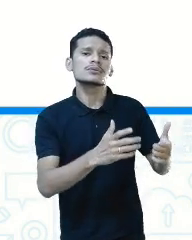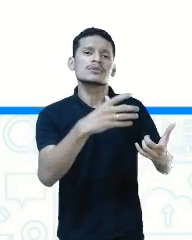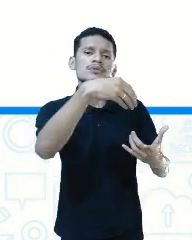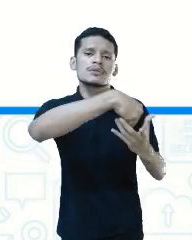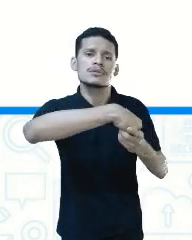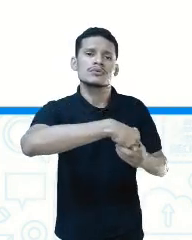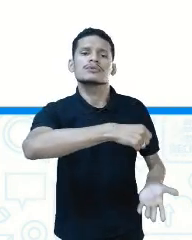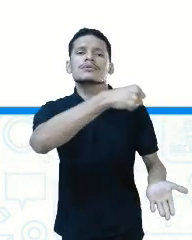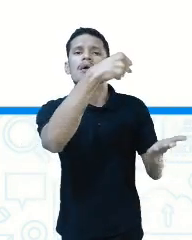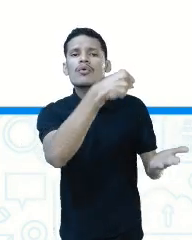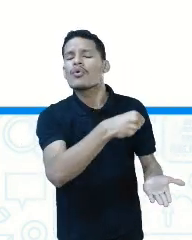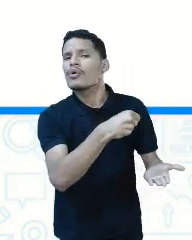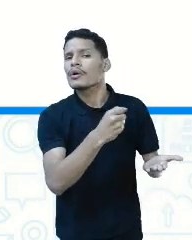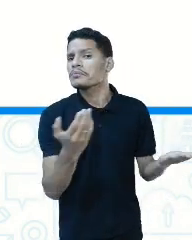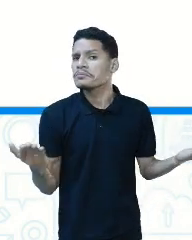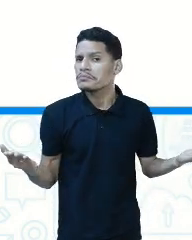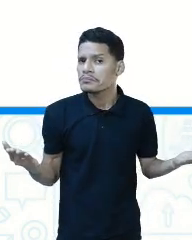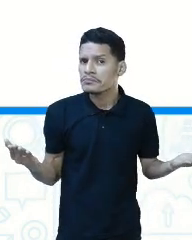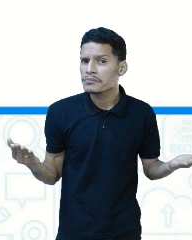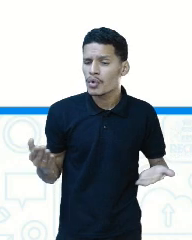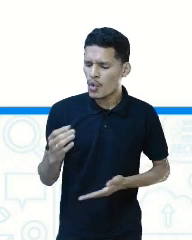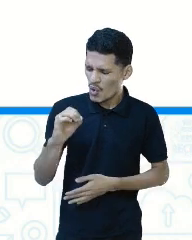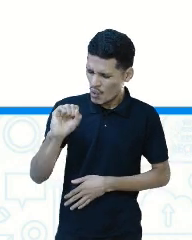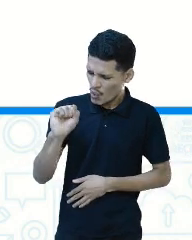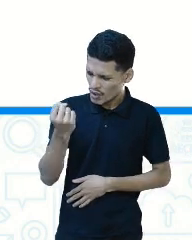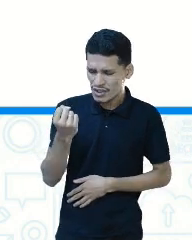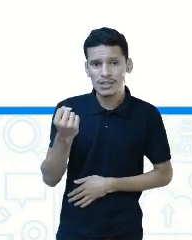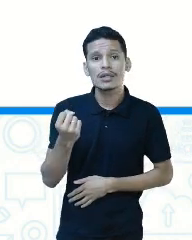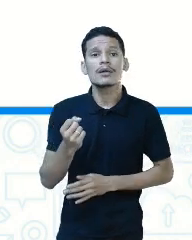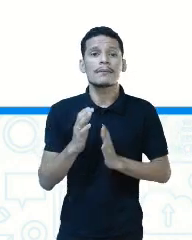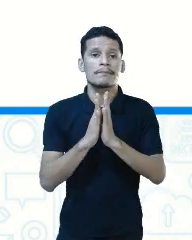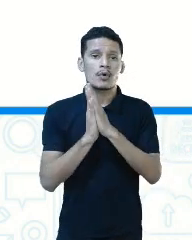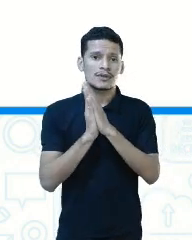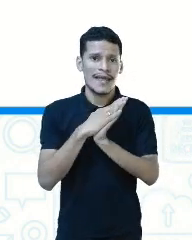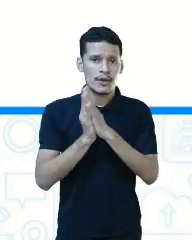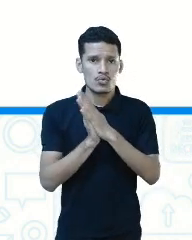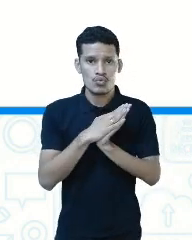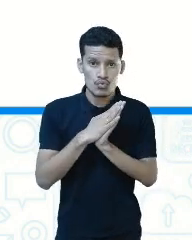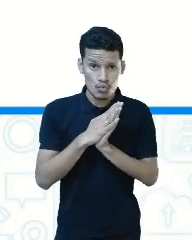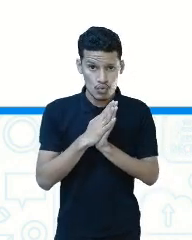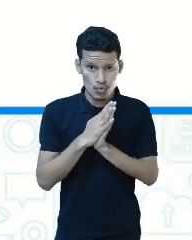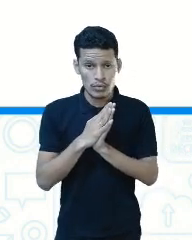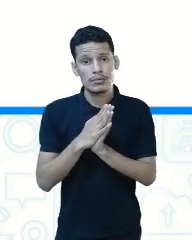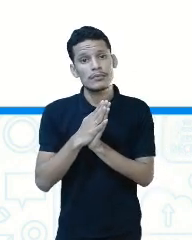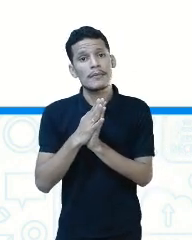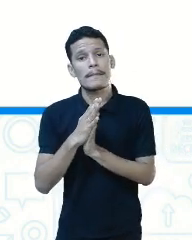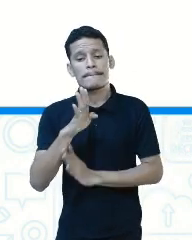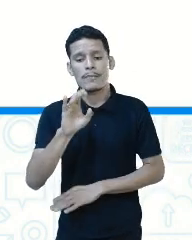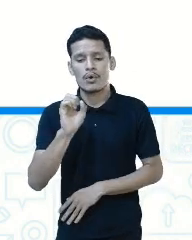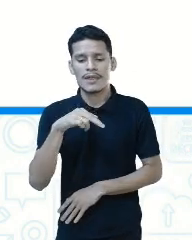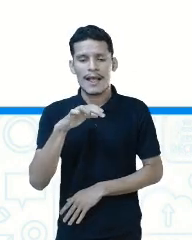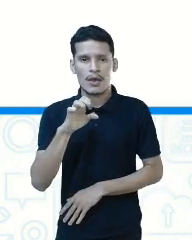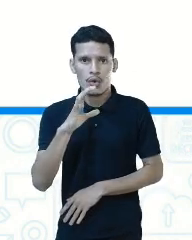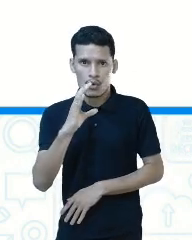sacola. Veja, então, os bonecos estão guardados na sacola. Você costuma falar